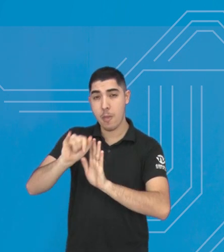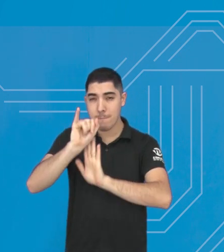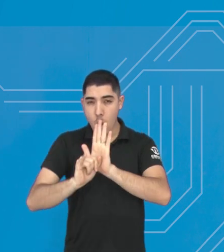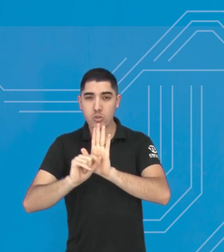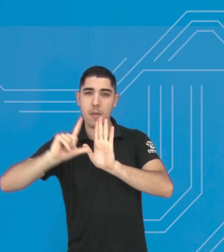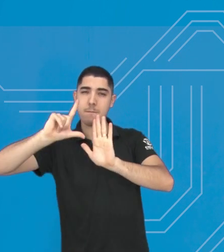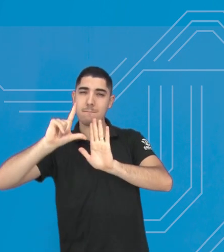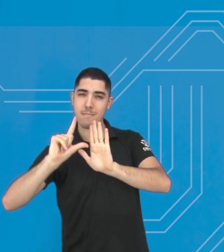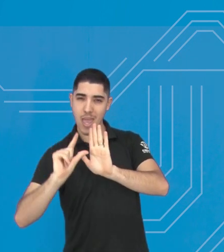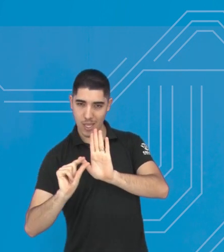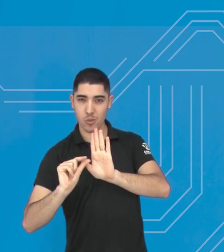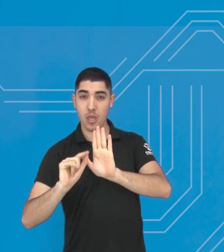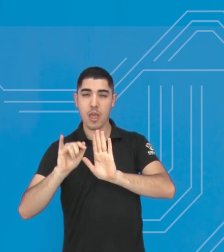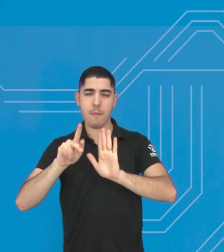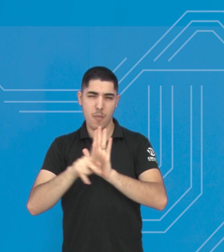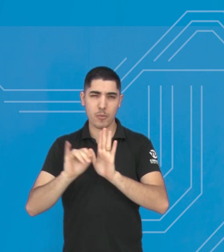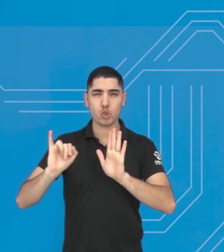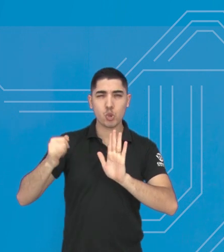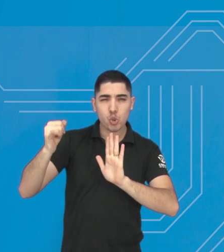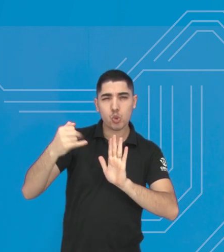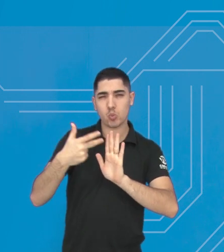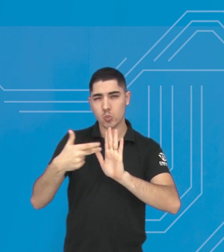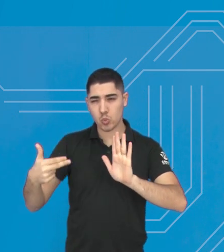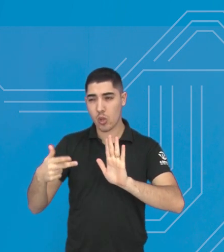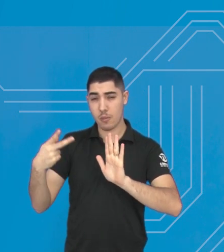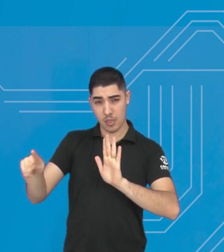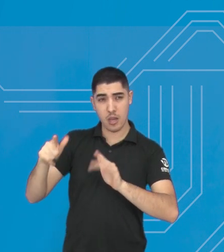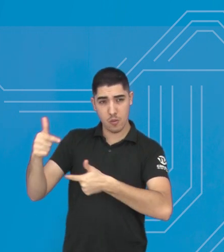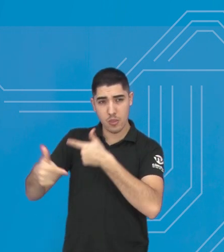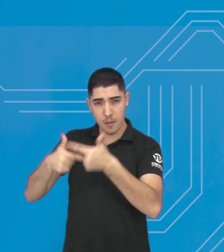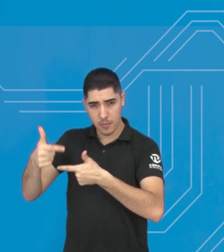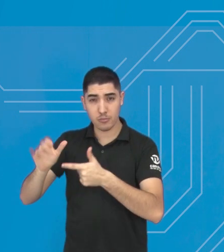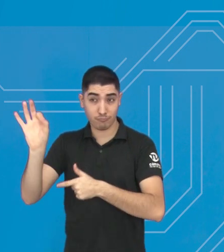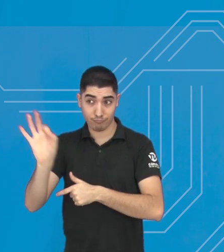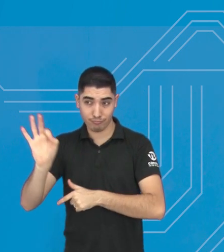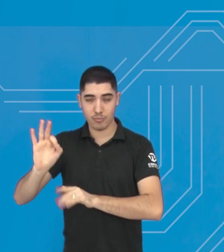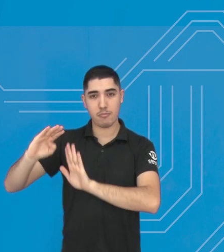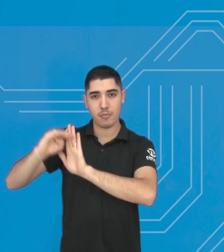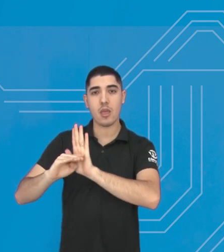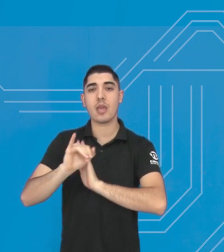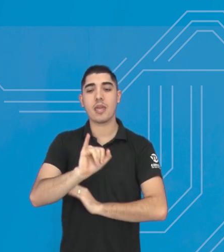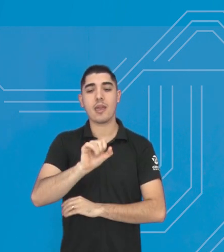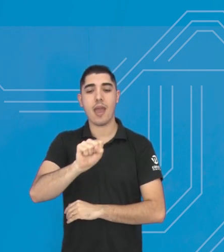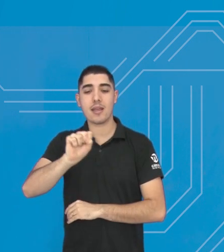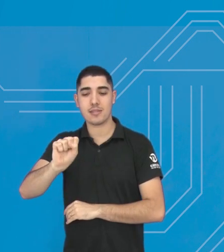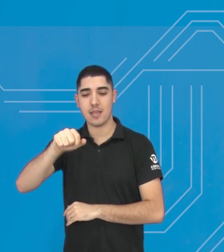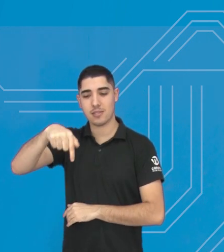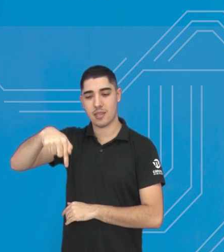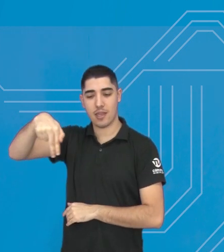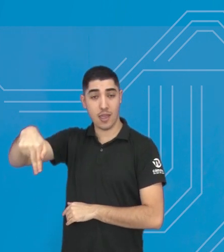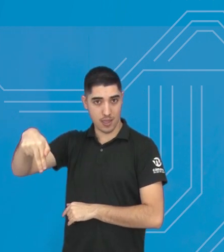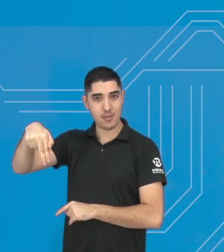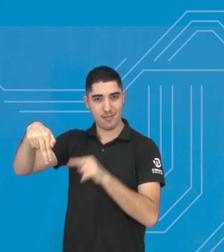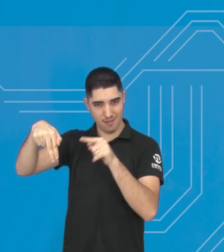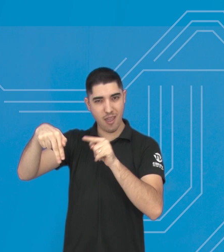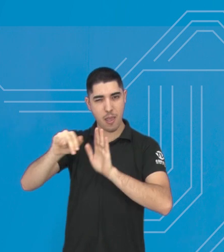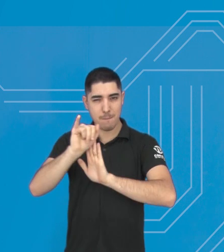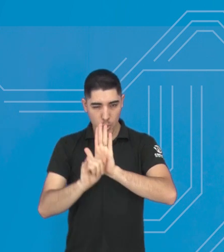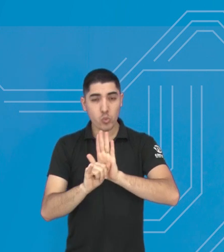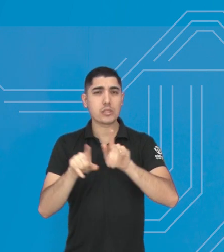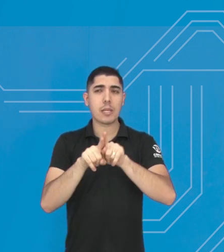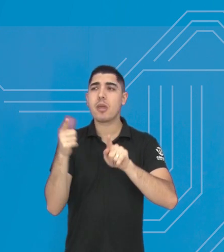do ramo. A ideia é reduzir a alíquota do Imposto sobre Serviços de Qualquer Natureza, o